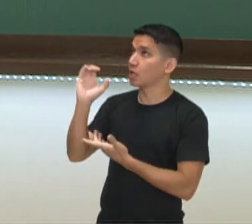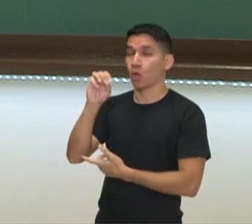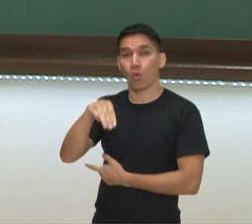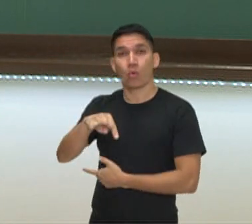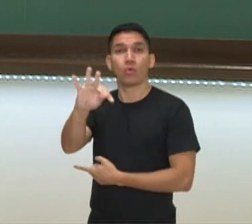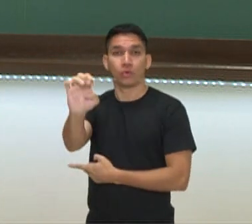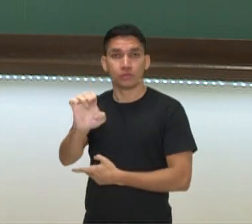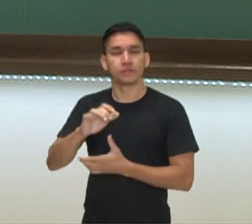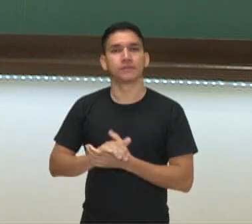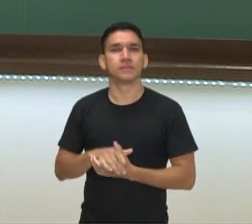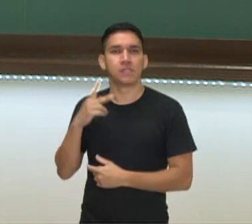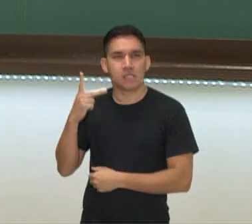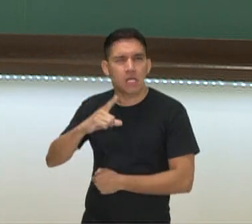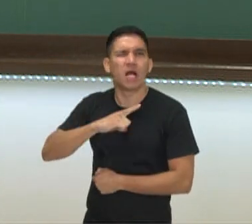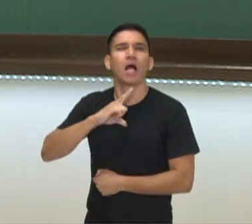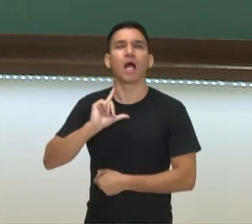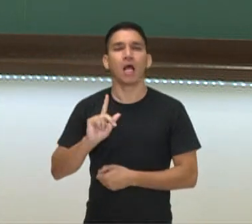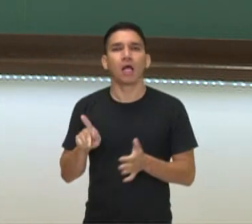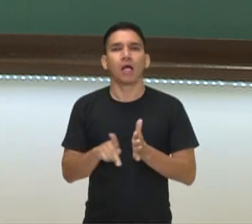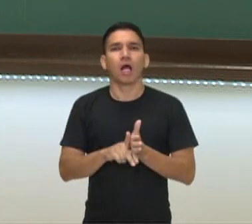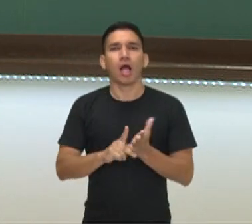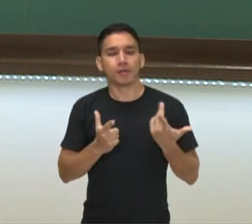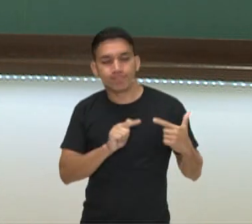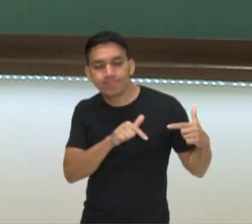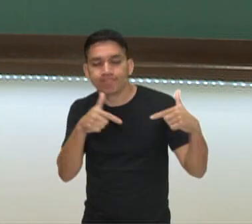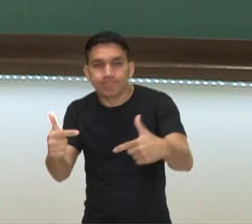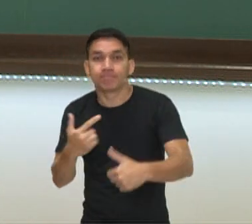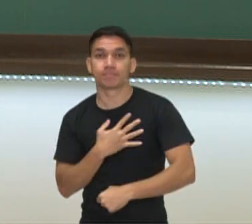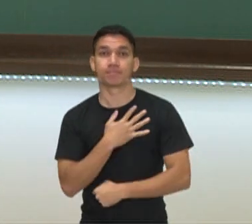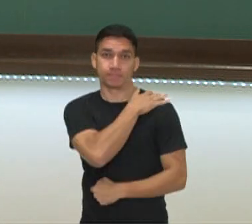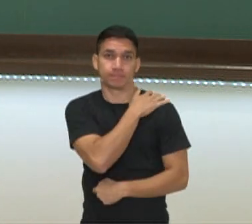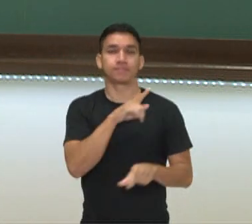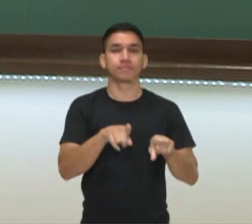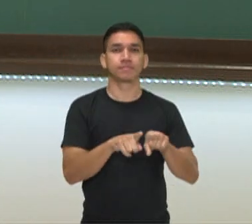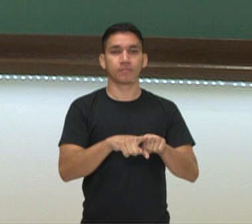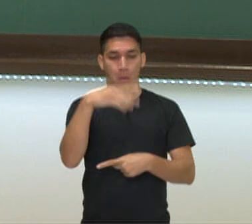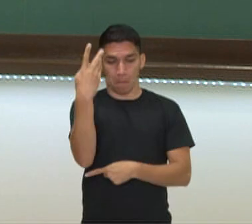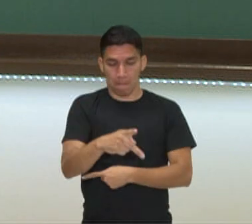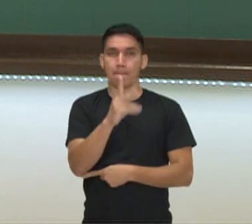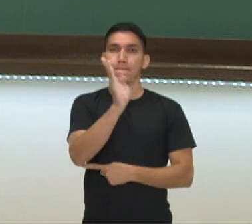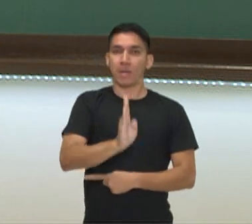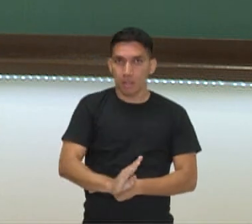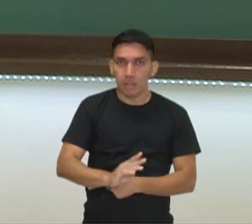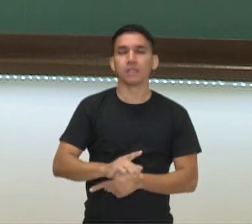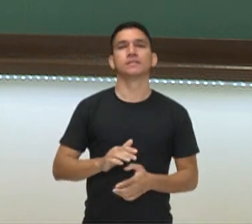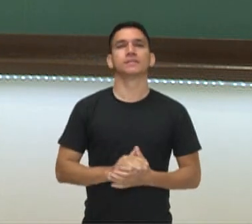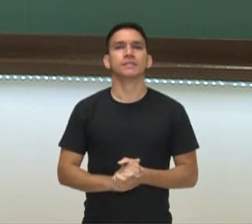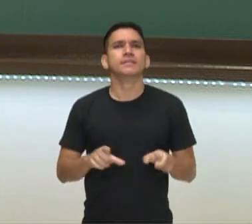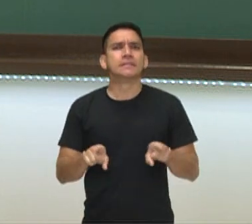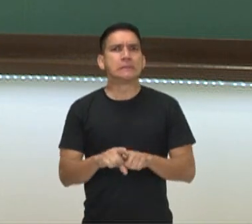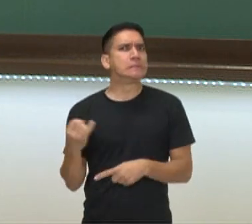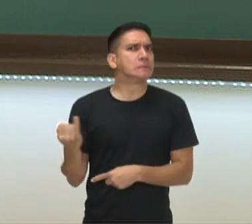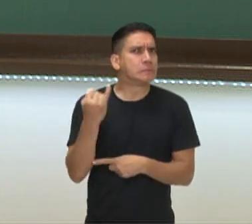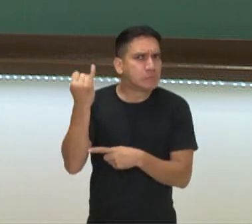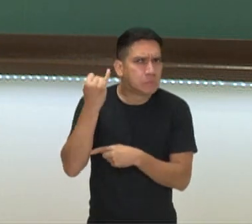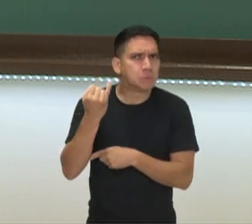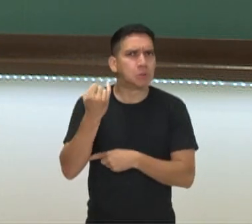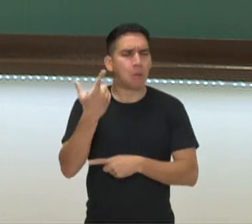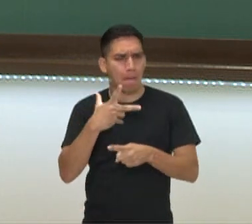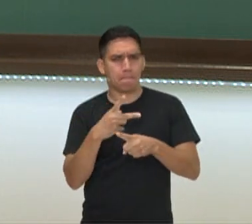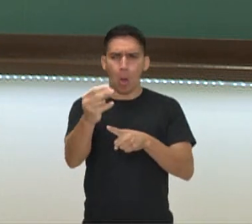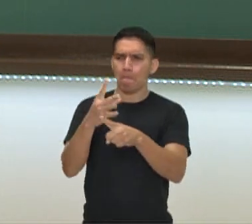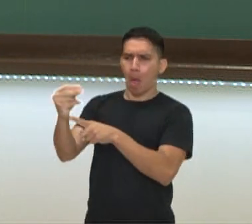qual também o exercício do militarismo, o exército brasileiro, que também foi muito importante e vitorioso